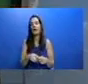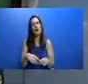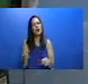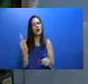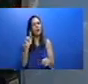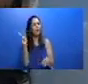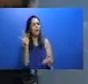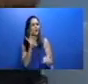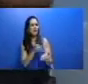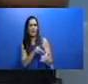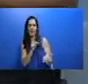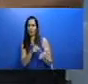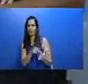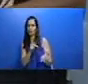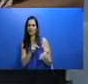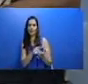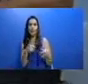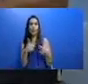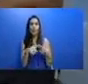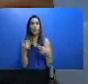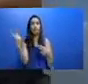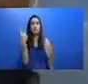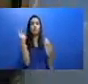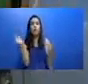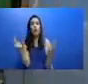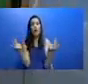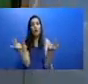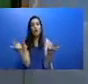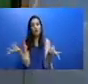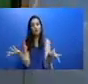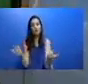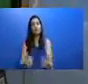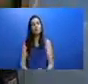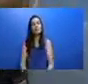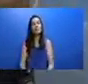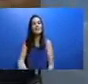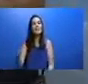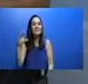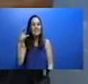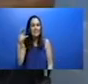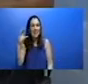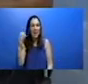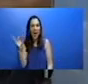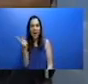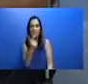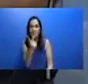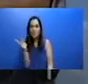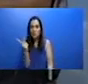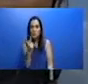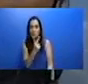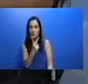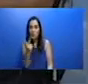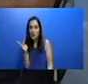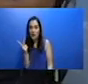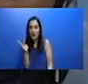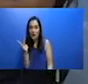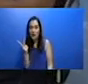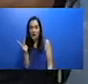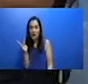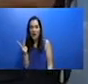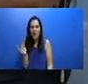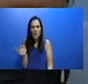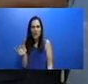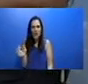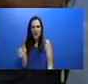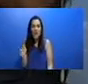de que os dois têm o mesmo preço. C. Nas 2 papelarias, o preço de 1 dúzia de